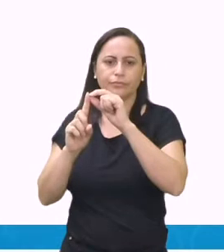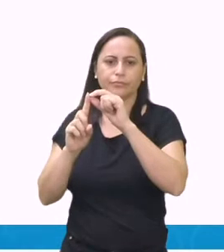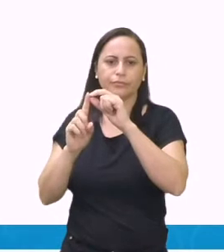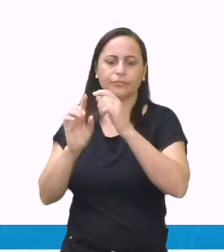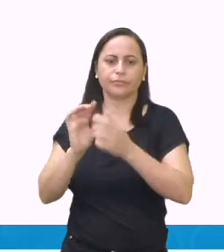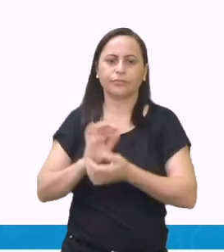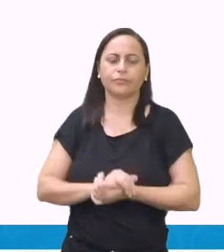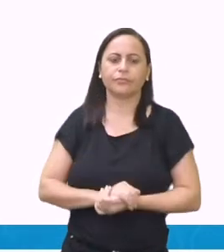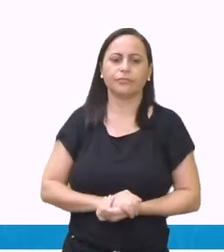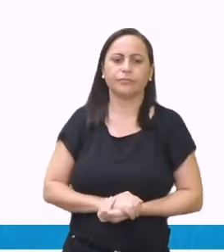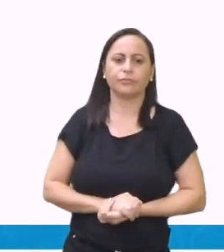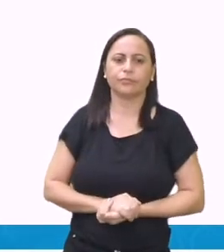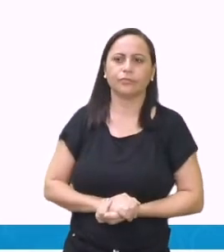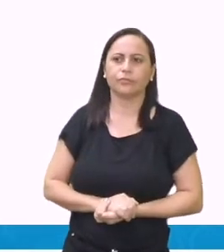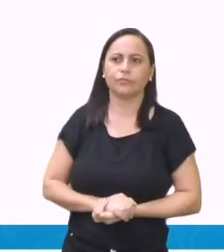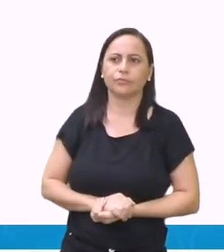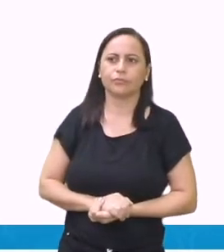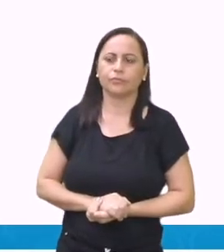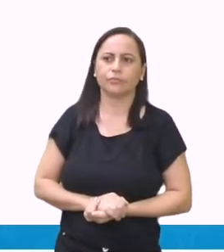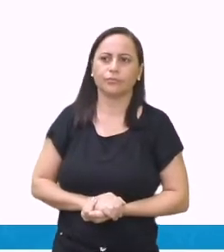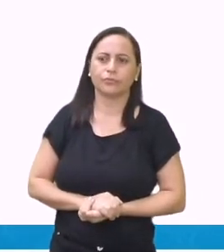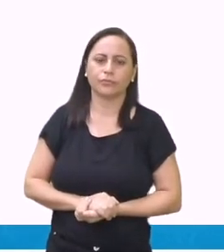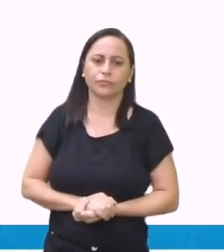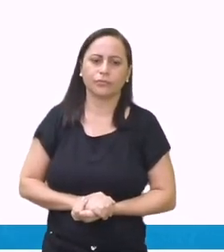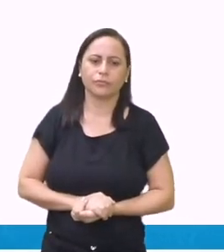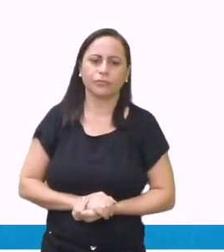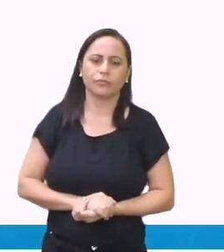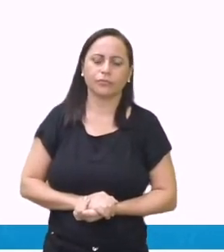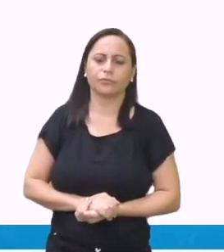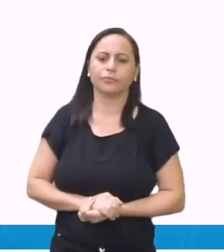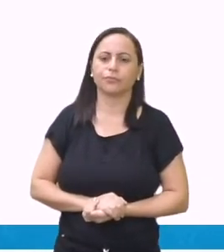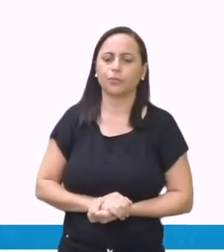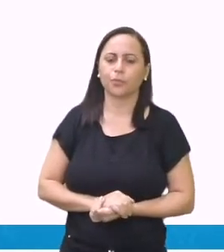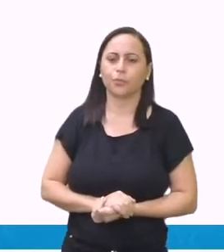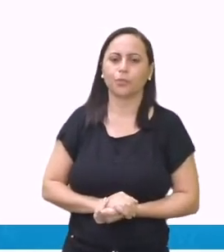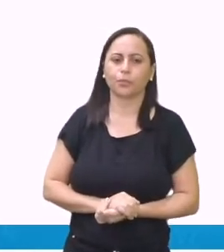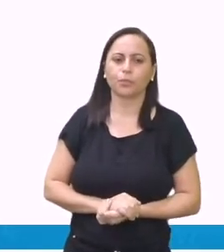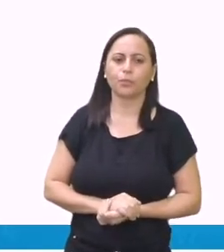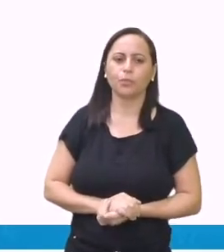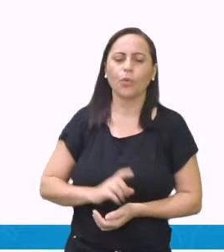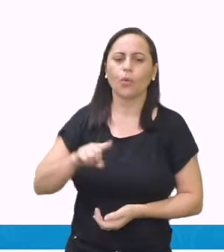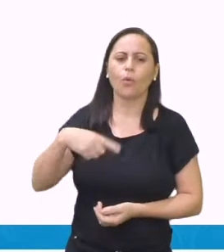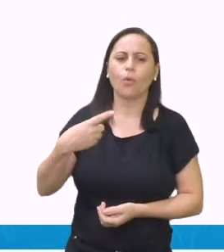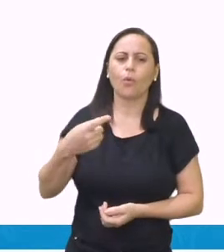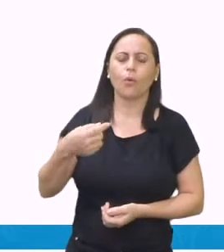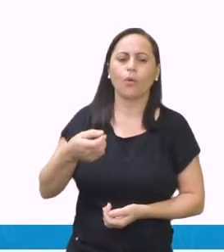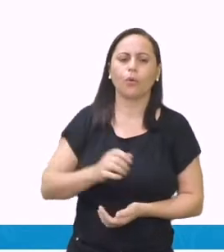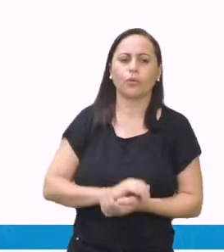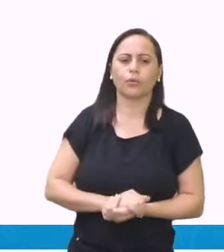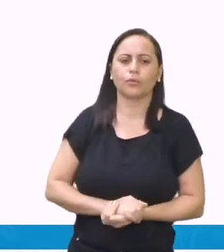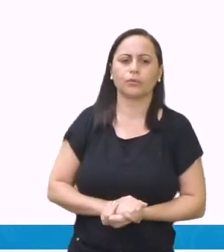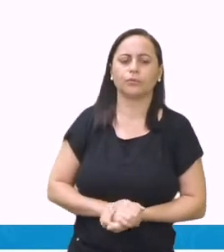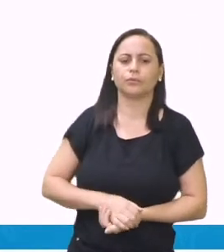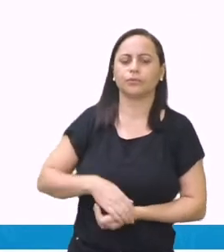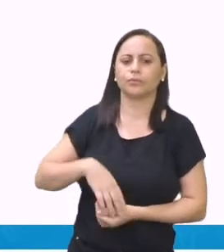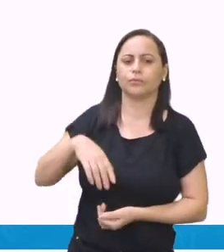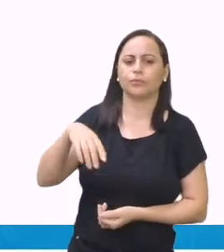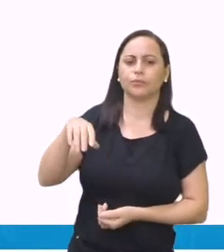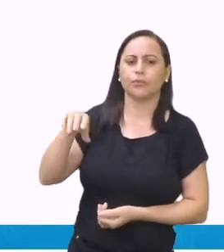unidades. Vamos fazer mais uns 2 aqui para a gente treinar bastante, ó. 2 de novo na